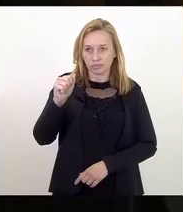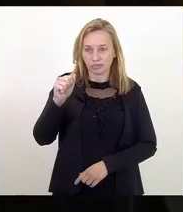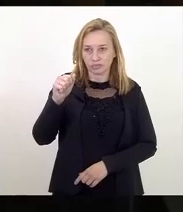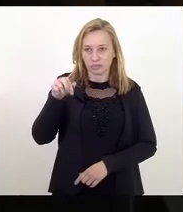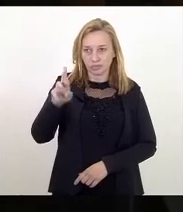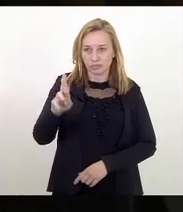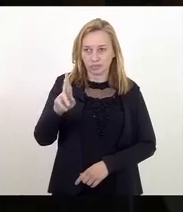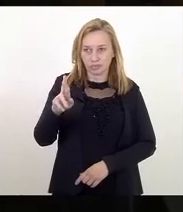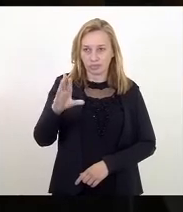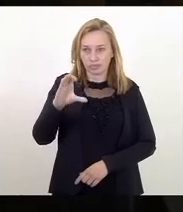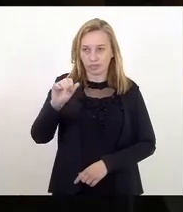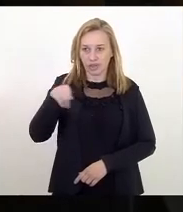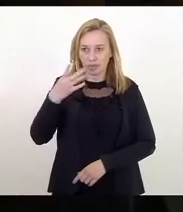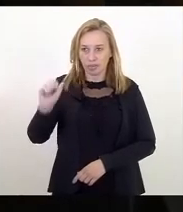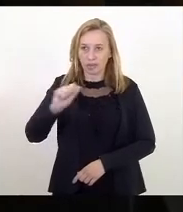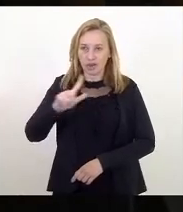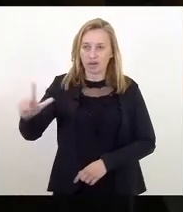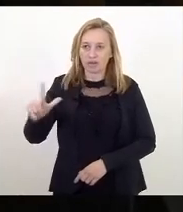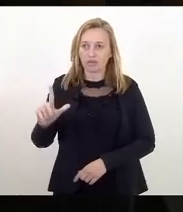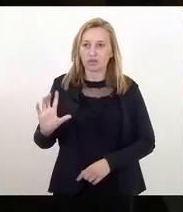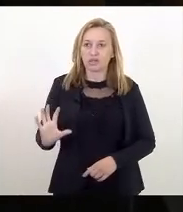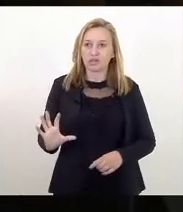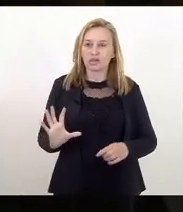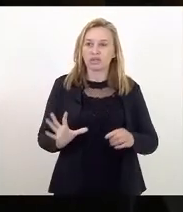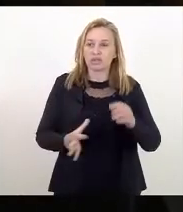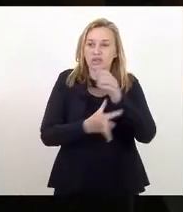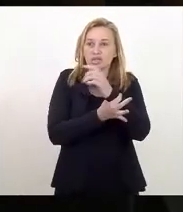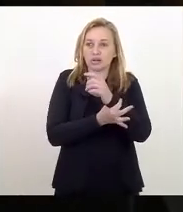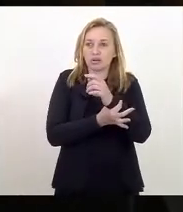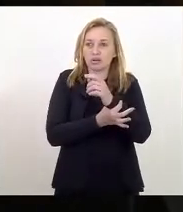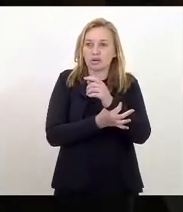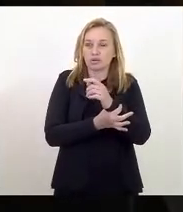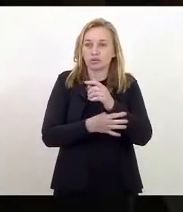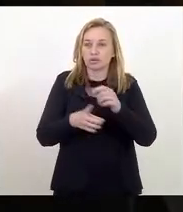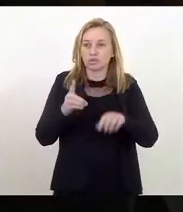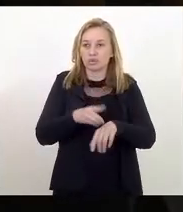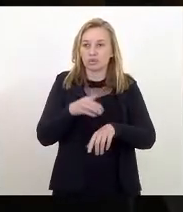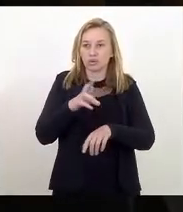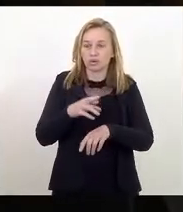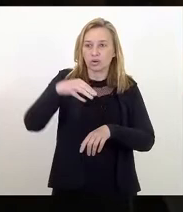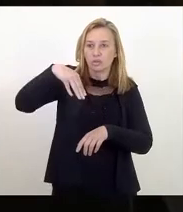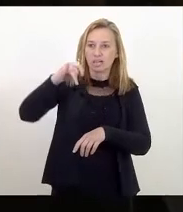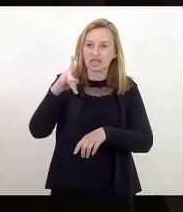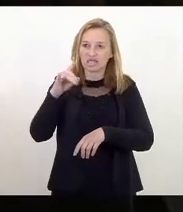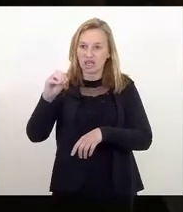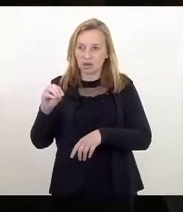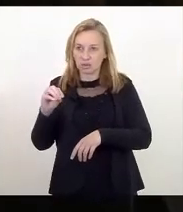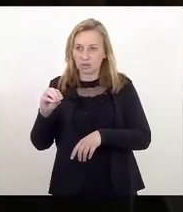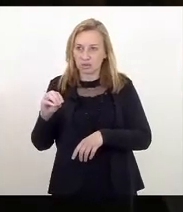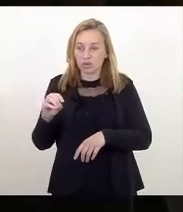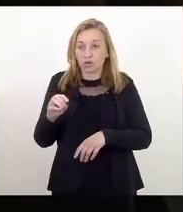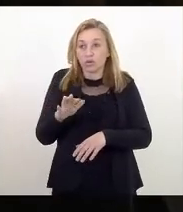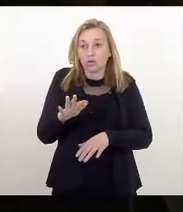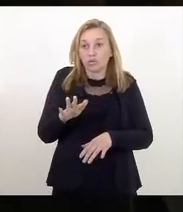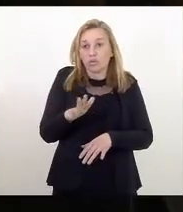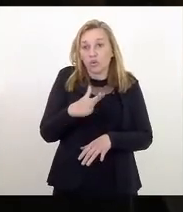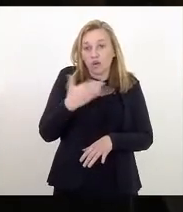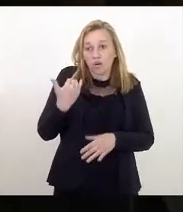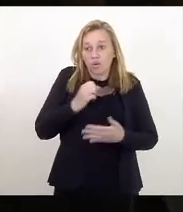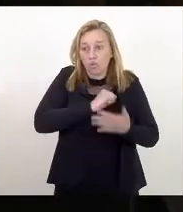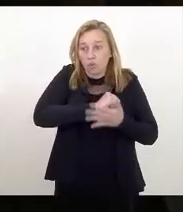segurança do doutor Marcelo Bustamante, que há três anos atrás veio a falecer, sofreu um infarto,